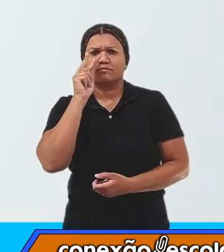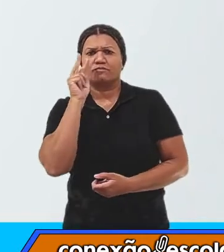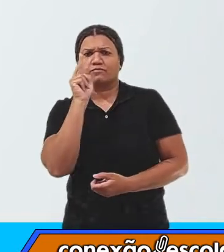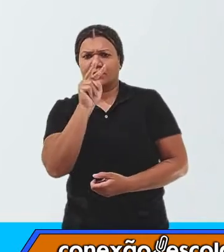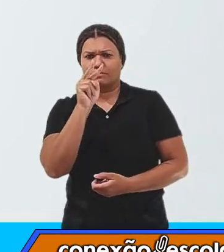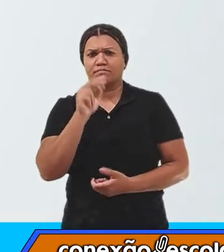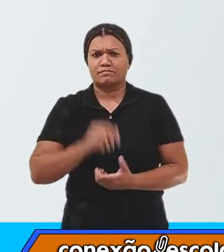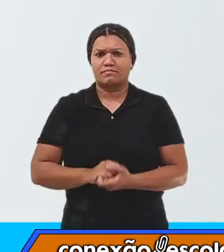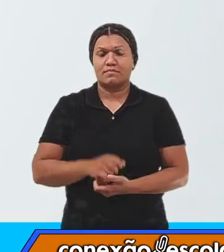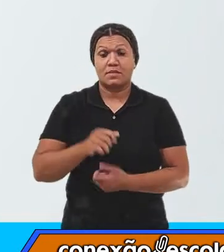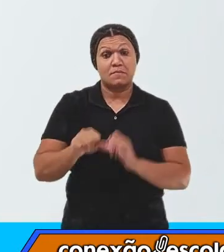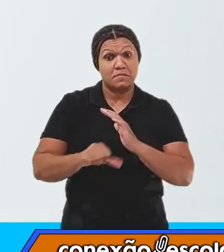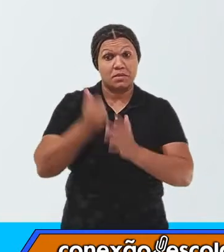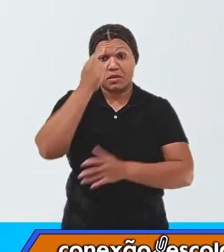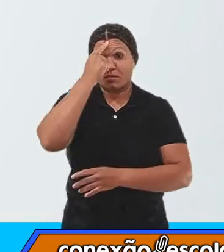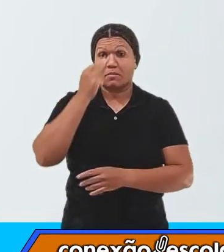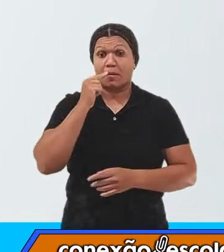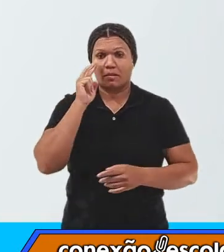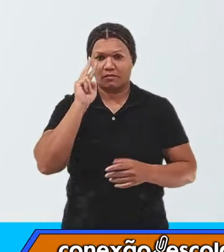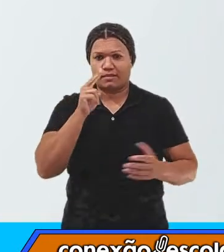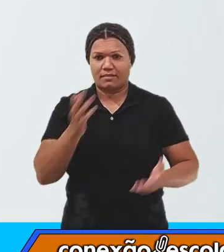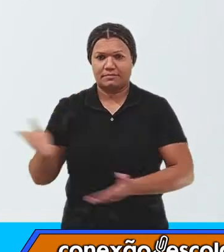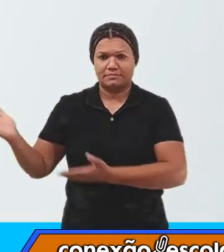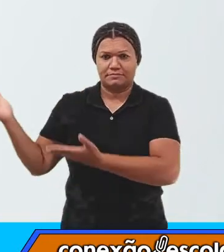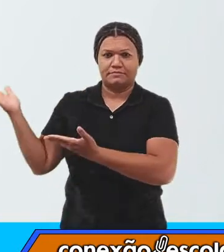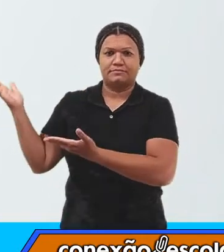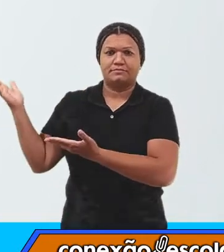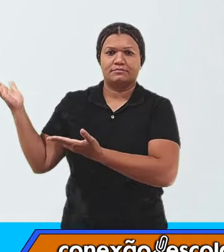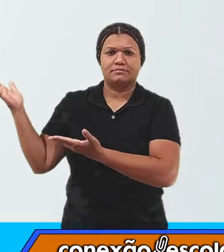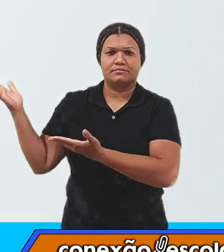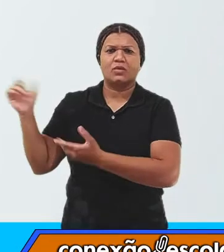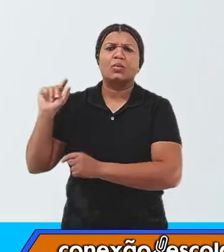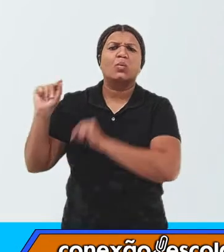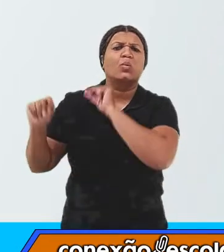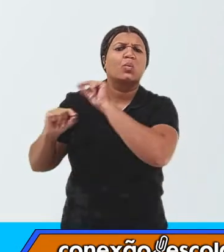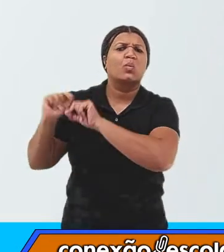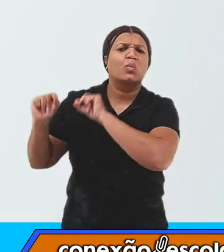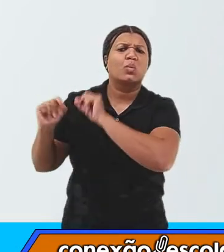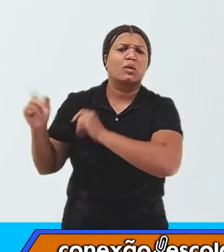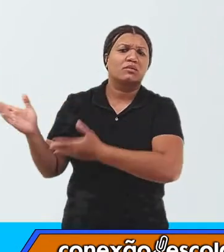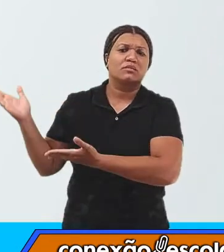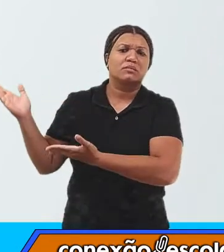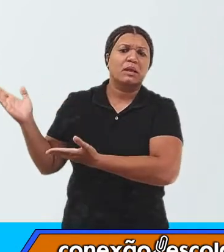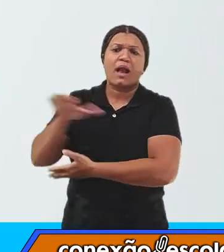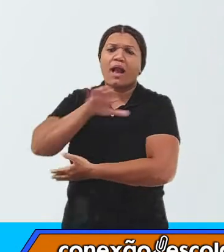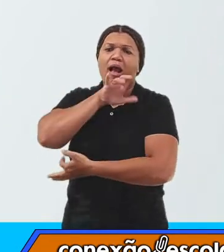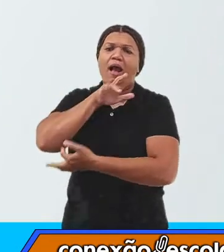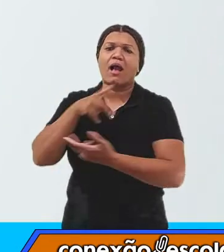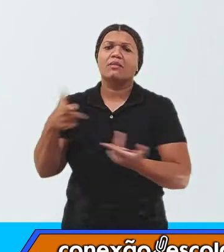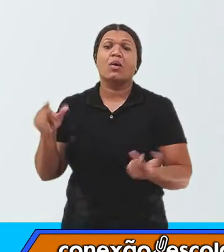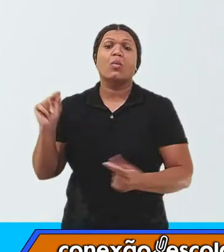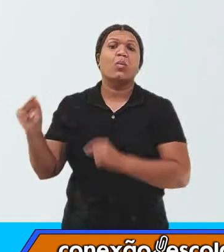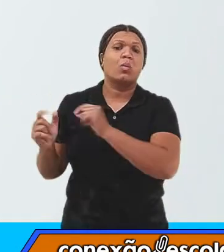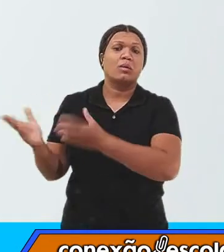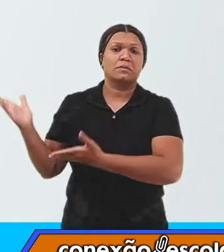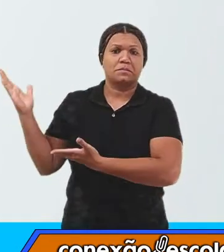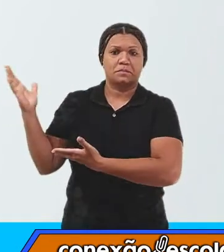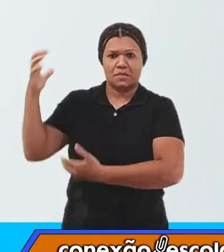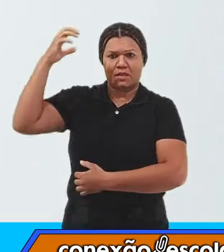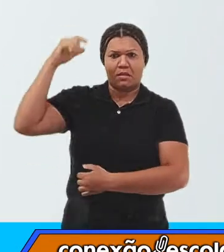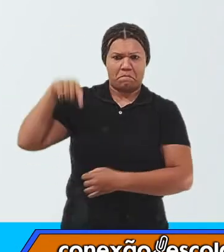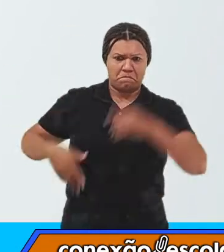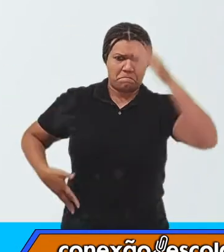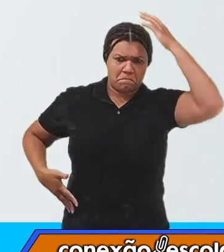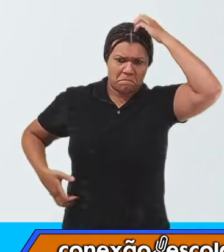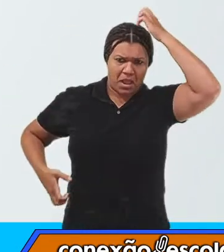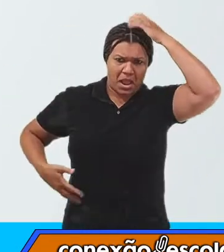a imagem da fábula. Eu tenho o que aqui? Um macaco. Será que esse macaco é bom?